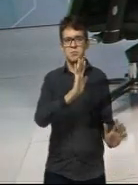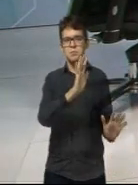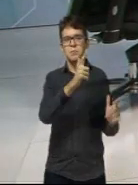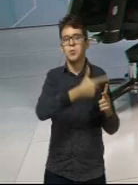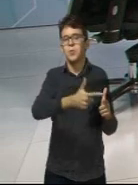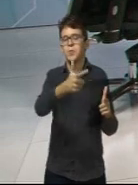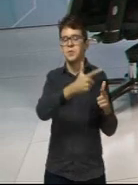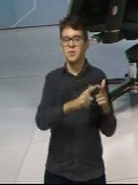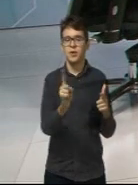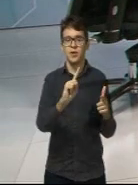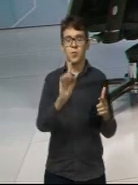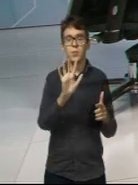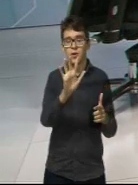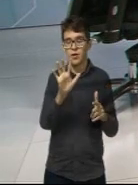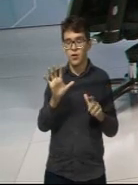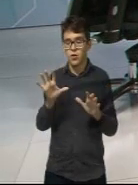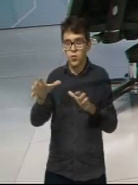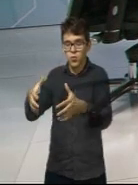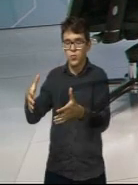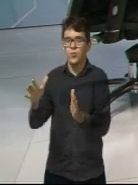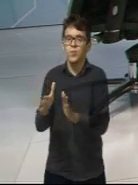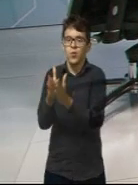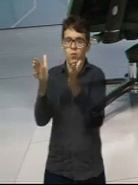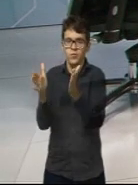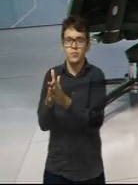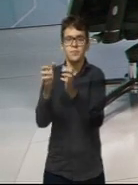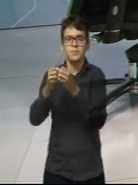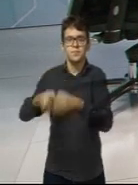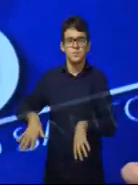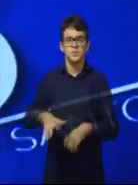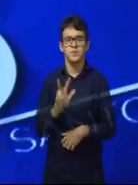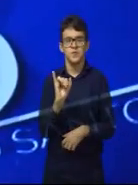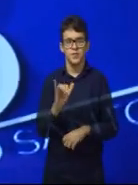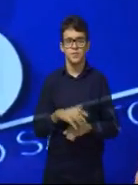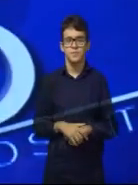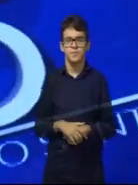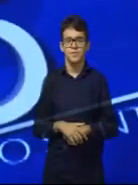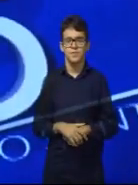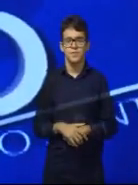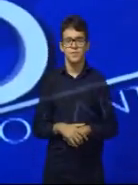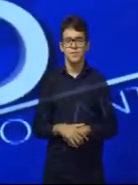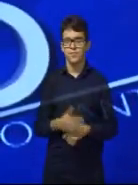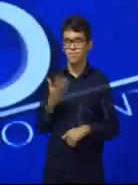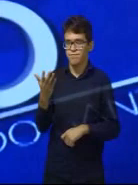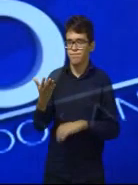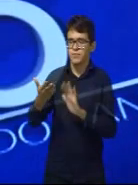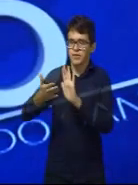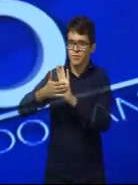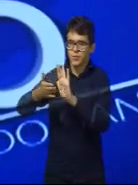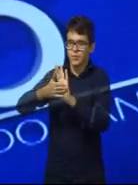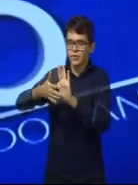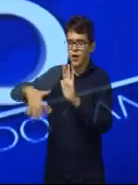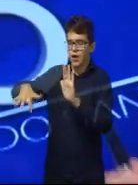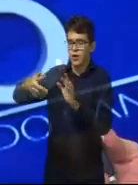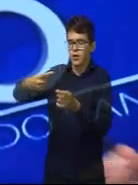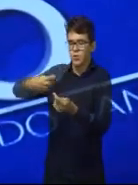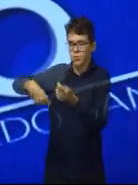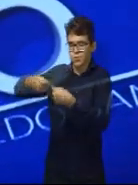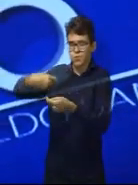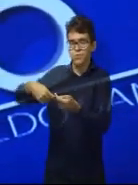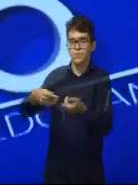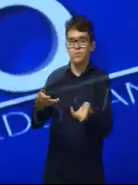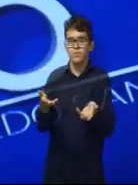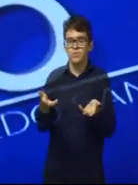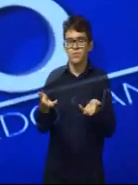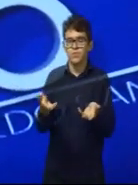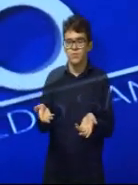trabalhadores, principalmente o serviço público. A propósito de economia, o Roberto lembrou muito bem, Paulo Sousa, estamos aqui,